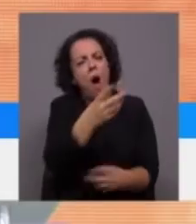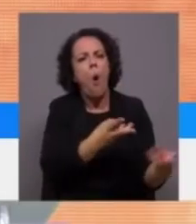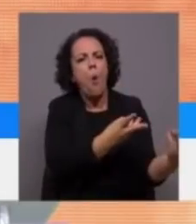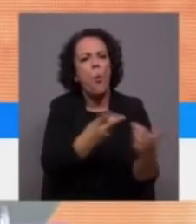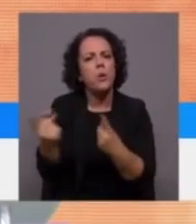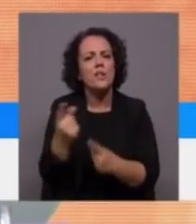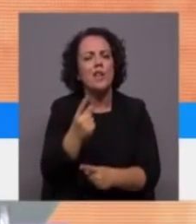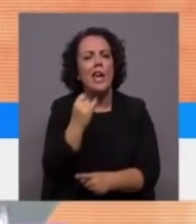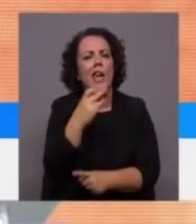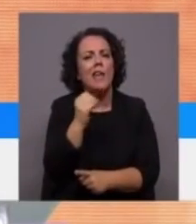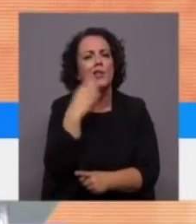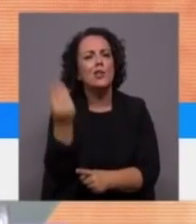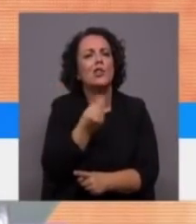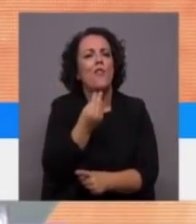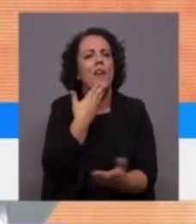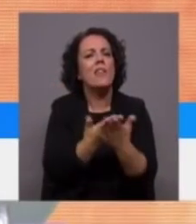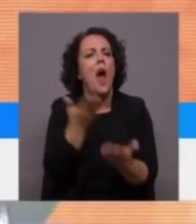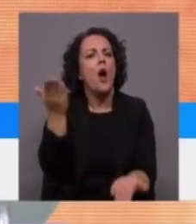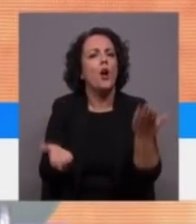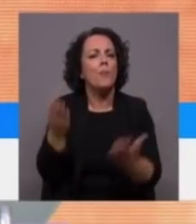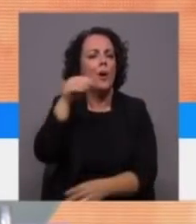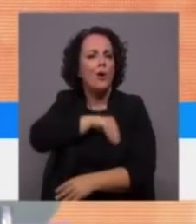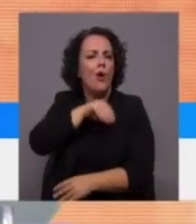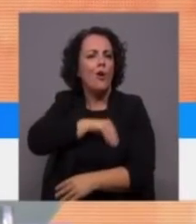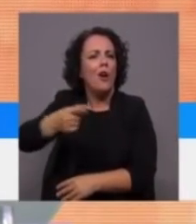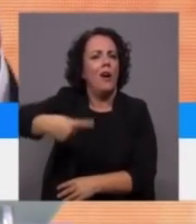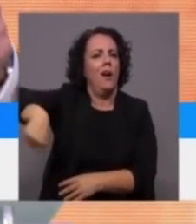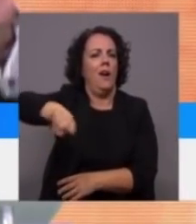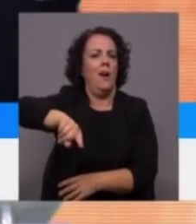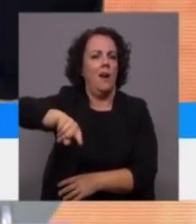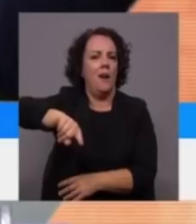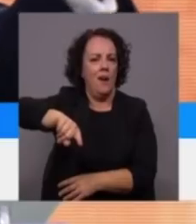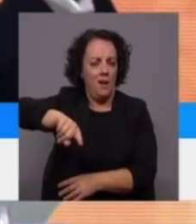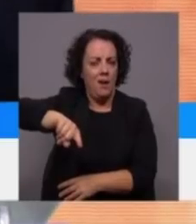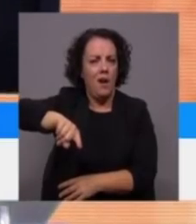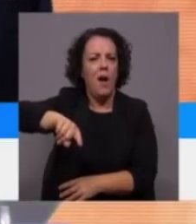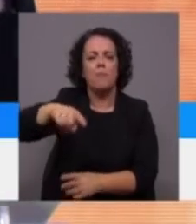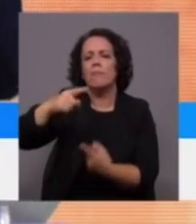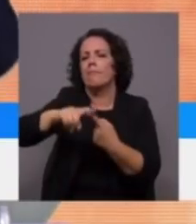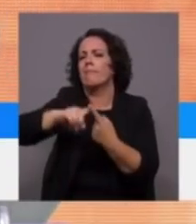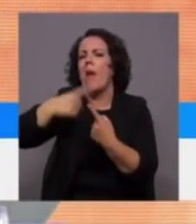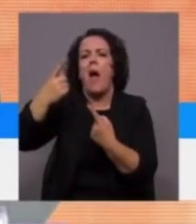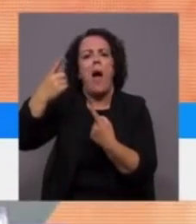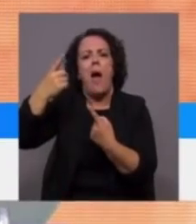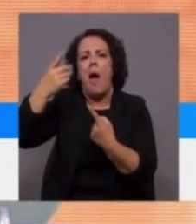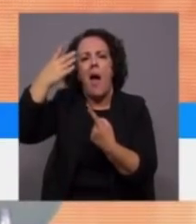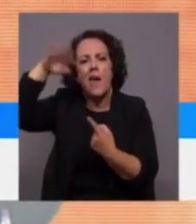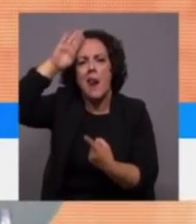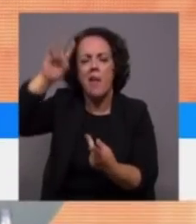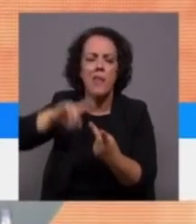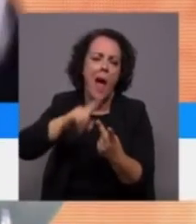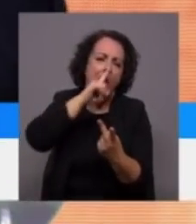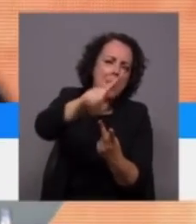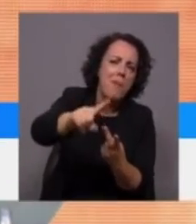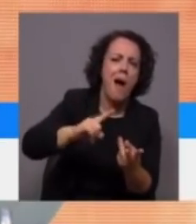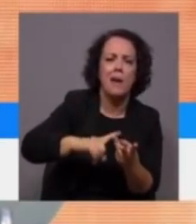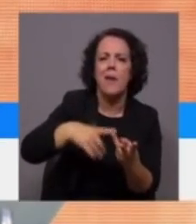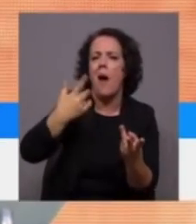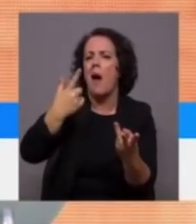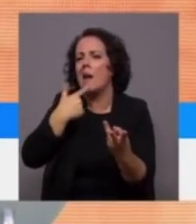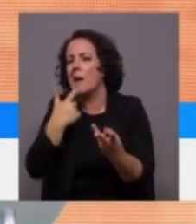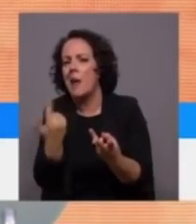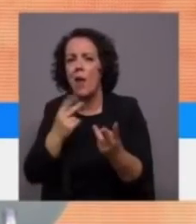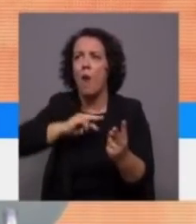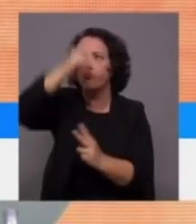contas que é só uma significa para operações dos salários que os jovens vão Obter ou na Irlanda ou não anda ou não manga função emigrar ou